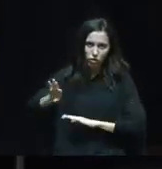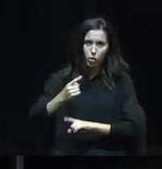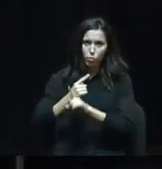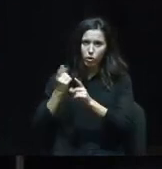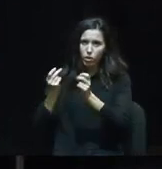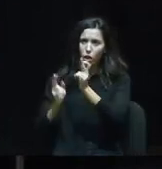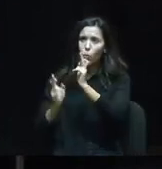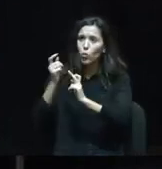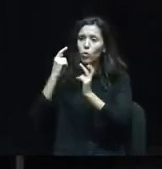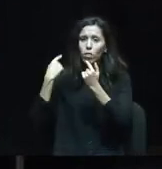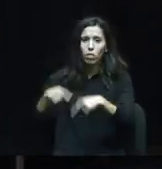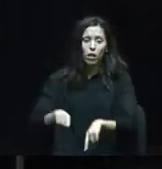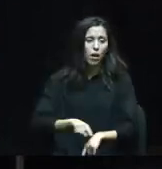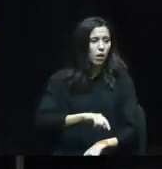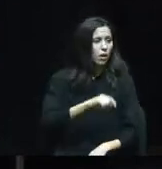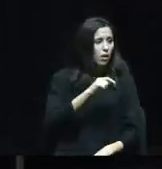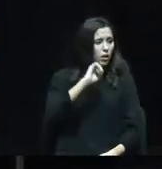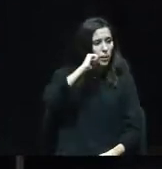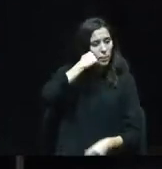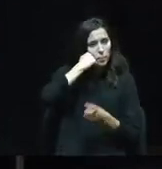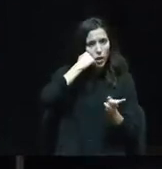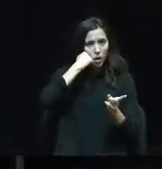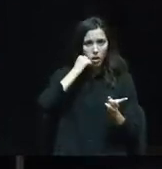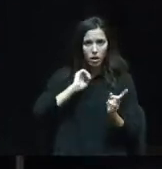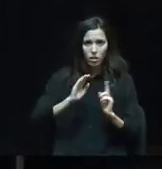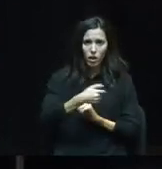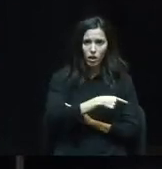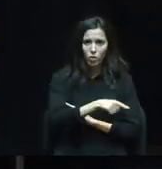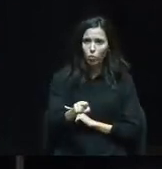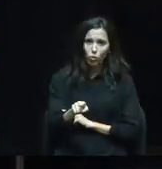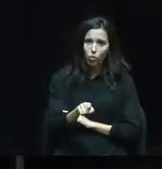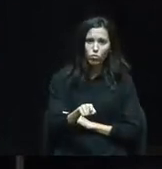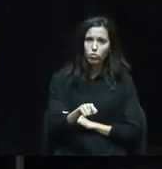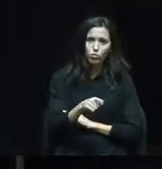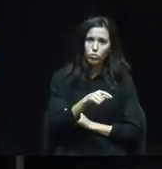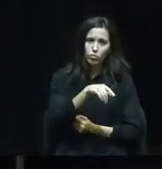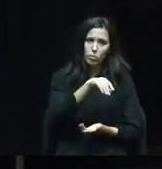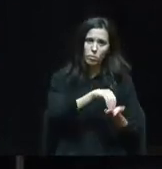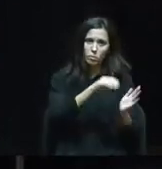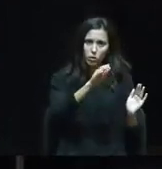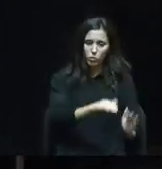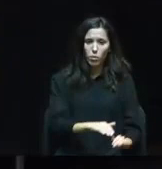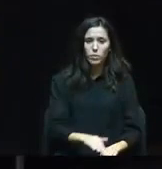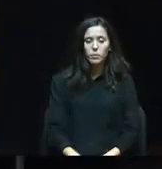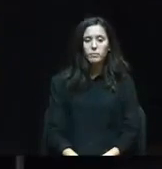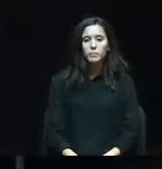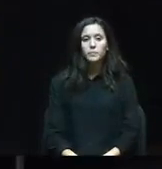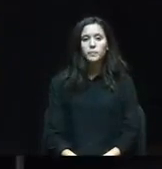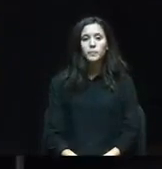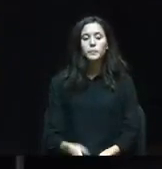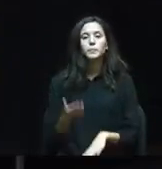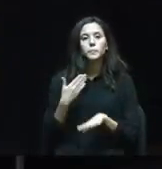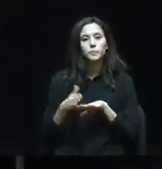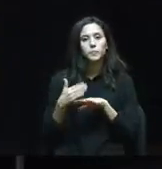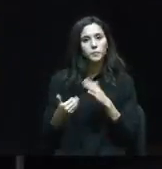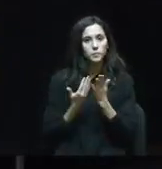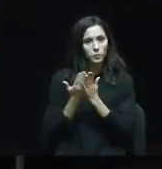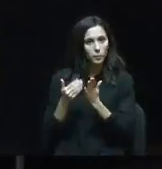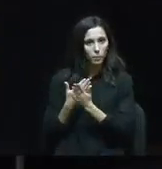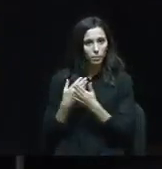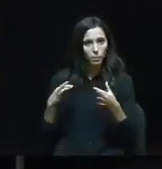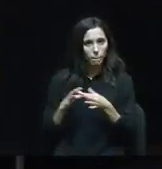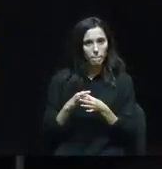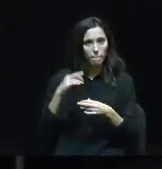prejudica indiretamente aqueles que menos têm e porque vai contra tudo aquilo em que acreditamos. Em relação às restantes propostas do